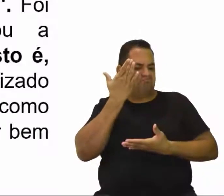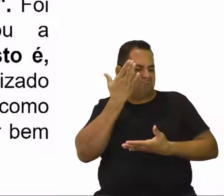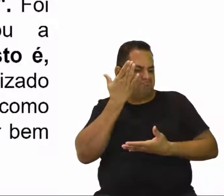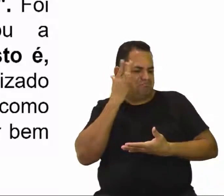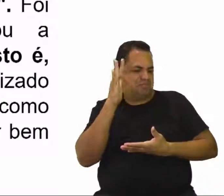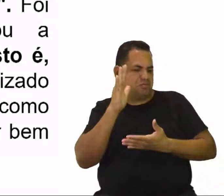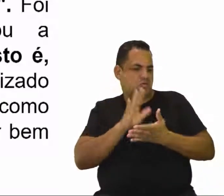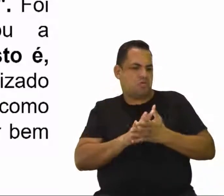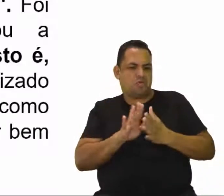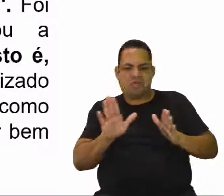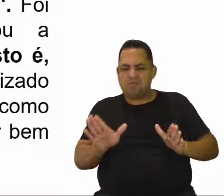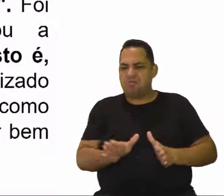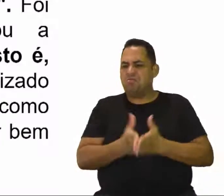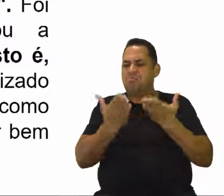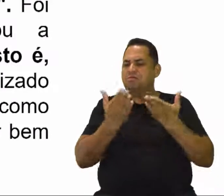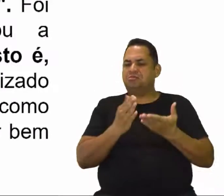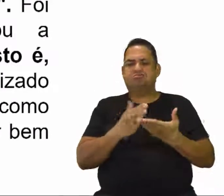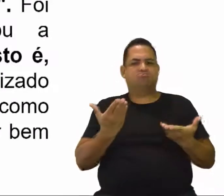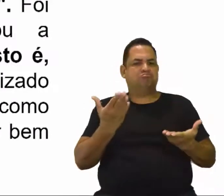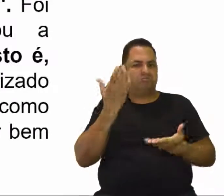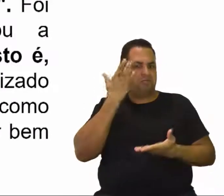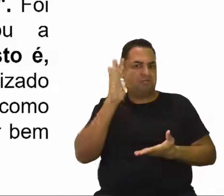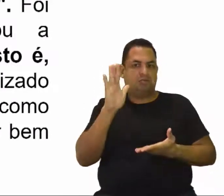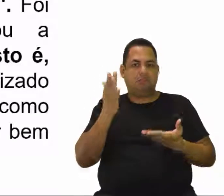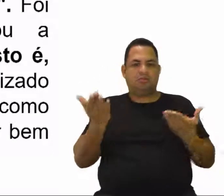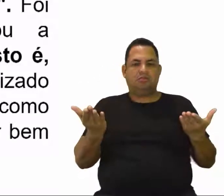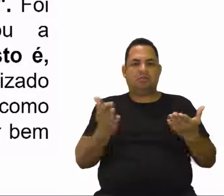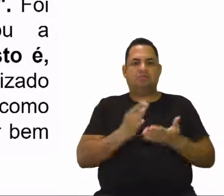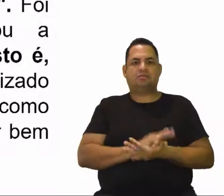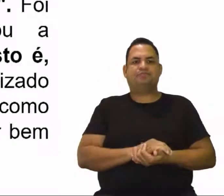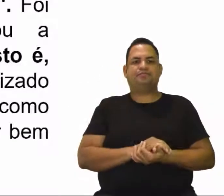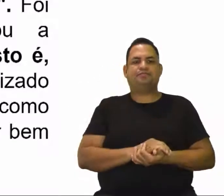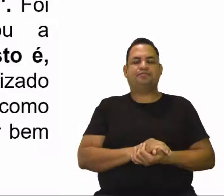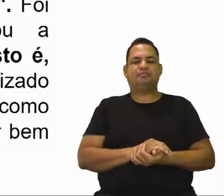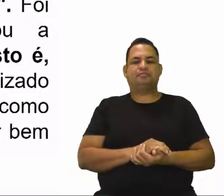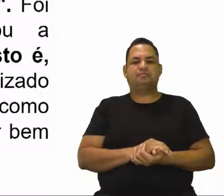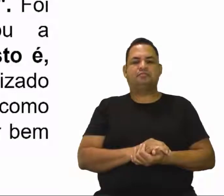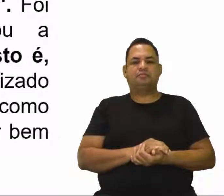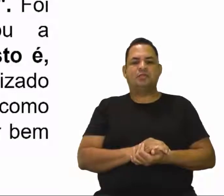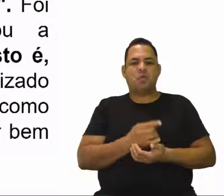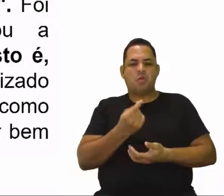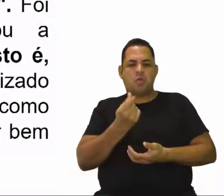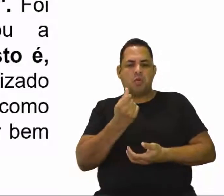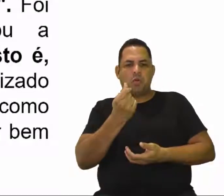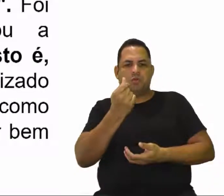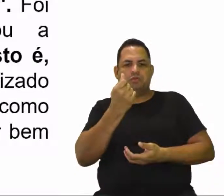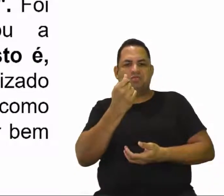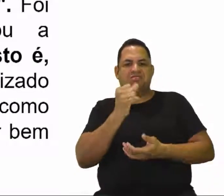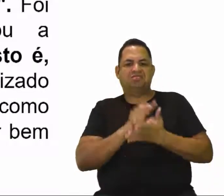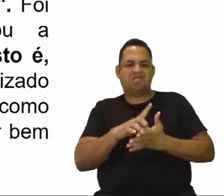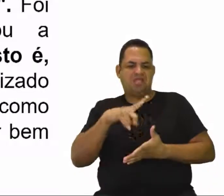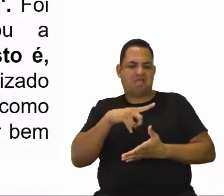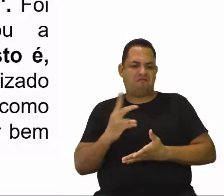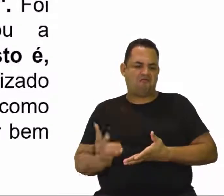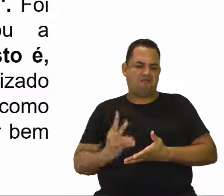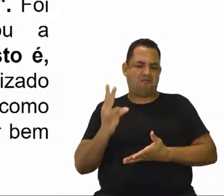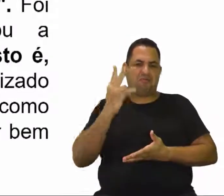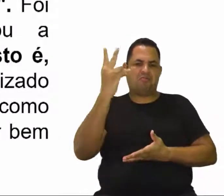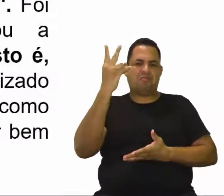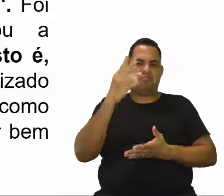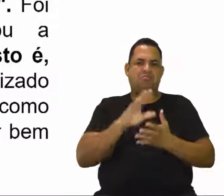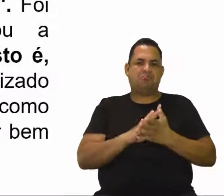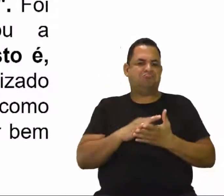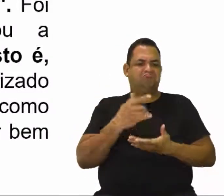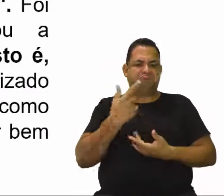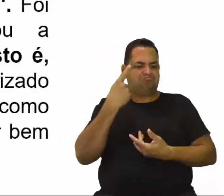pobreza. Tu tem noção, aluno? Assim, a moeda estava tão valorizada que os caras não